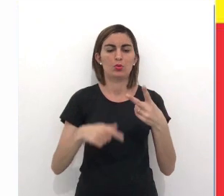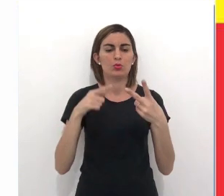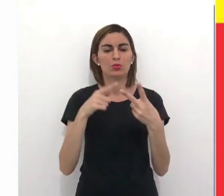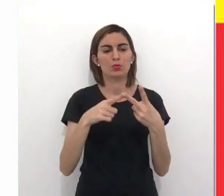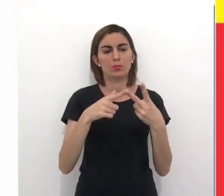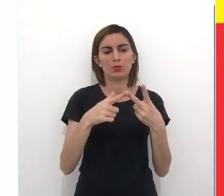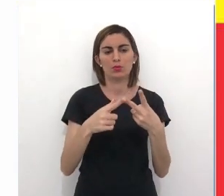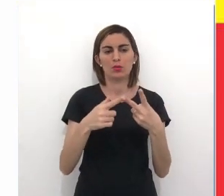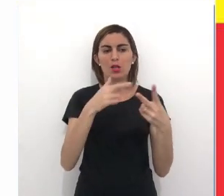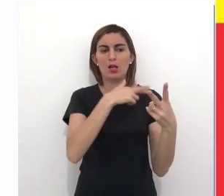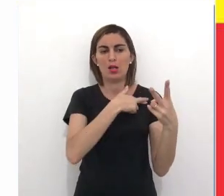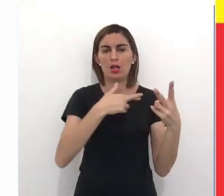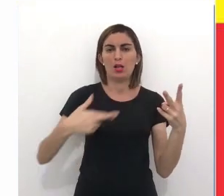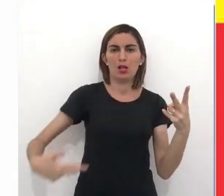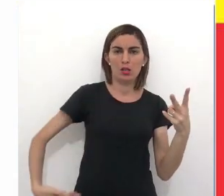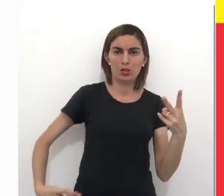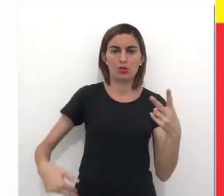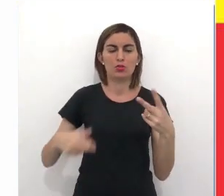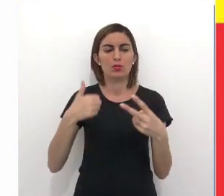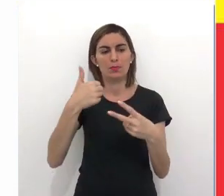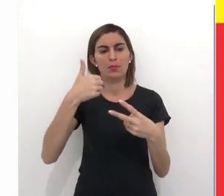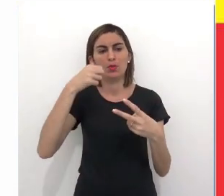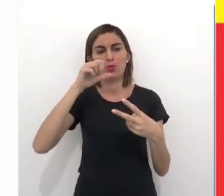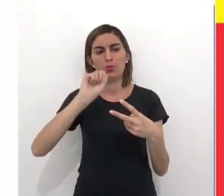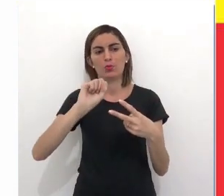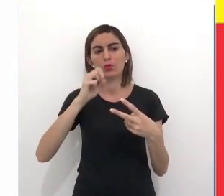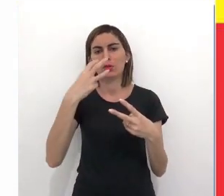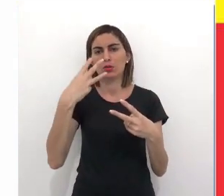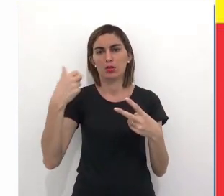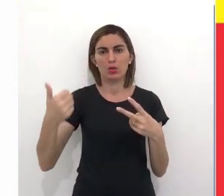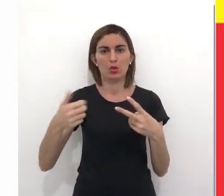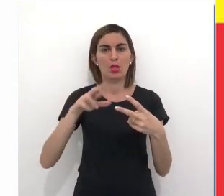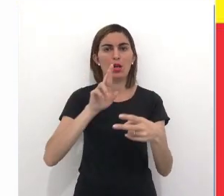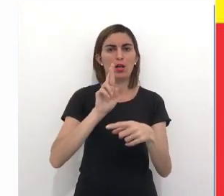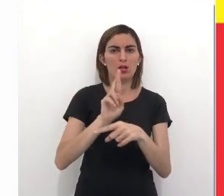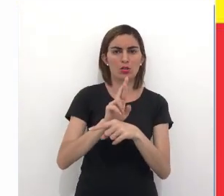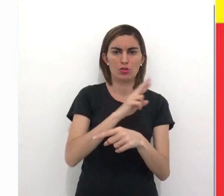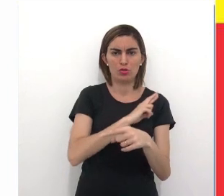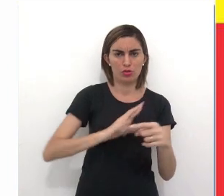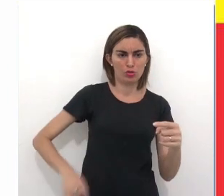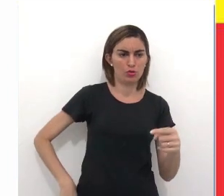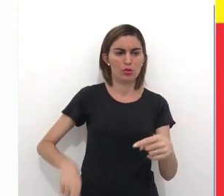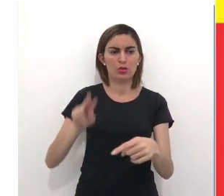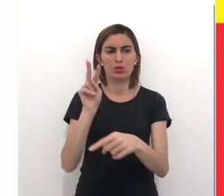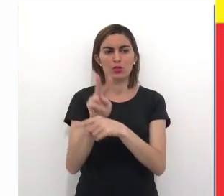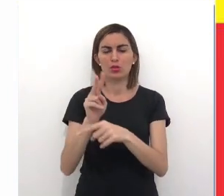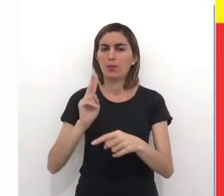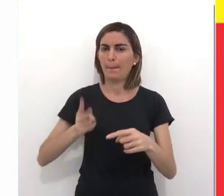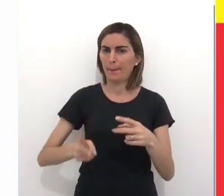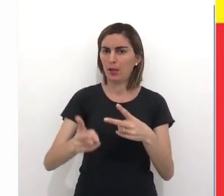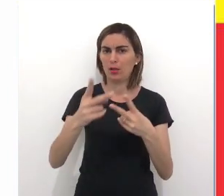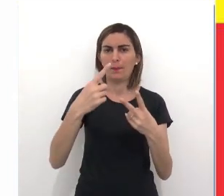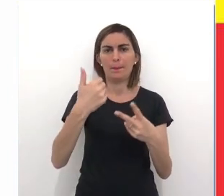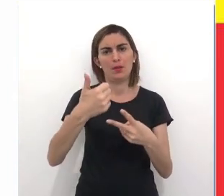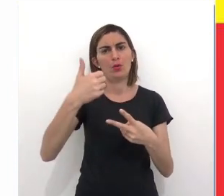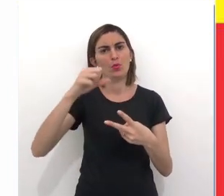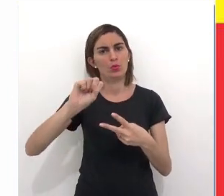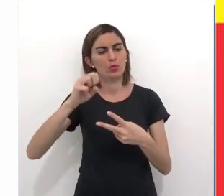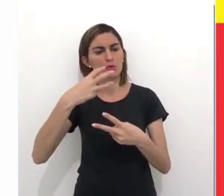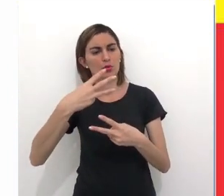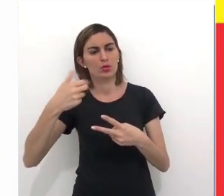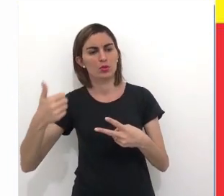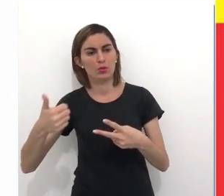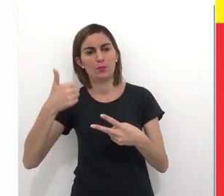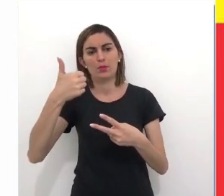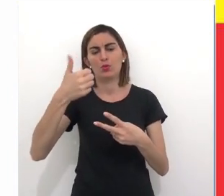trina provisória, 1831. Regência trina permanente,